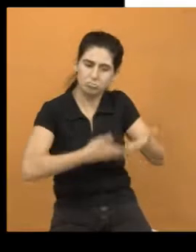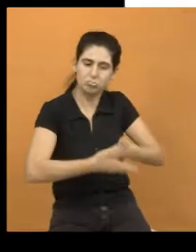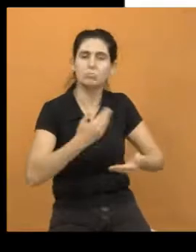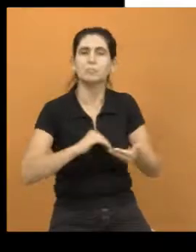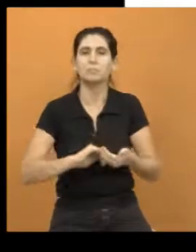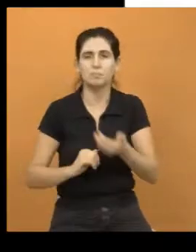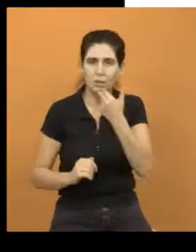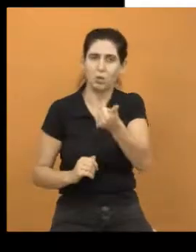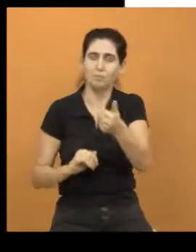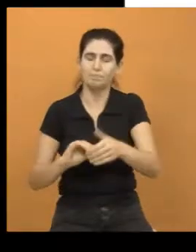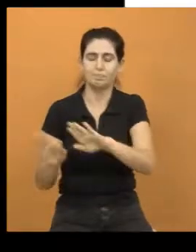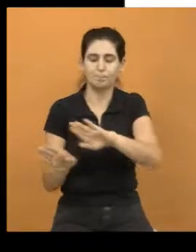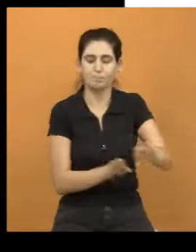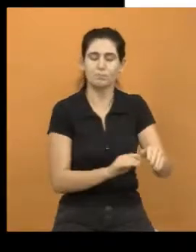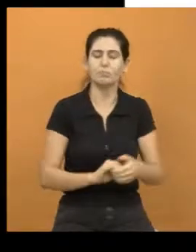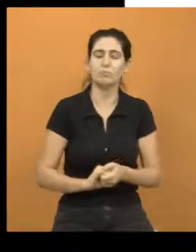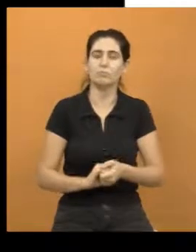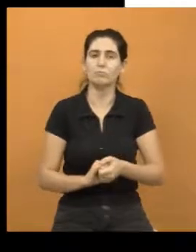semana.